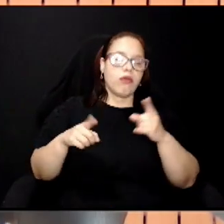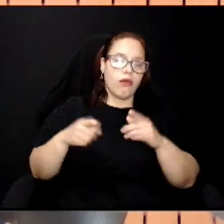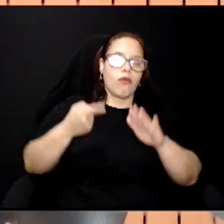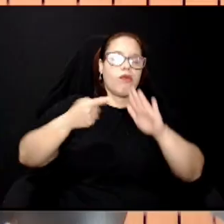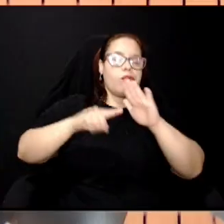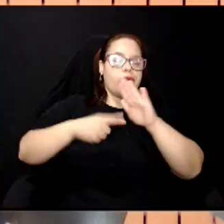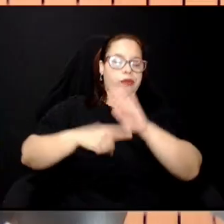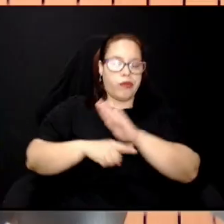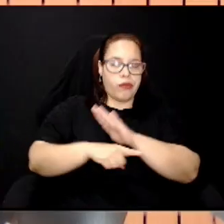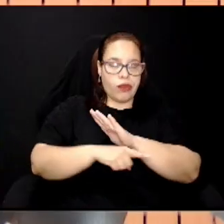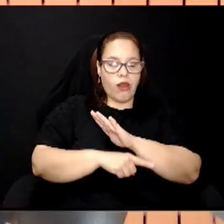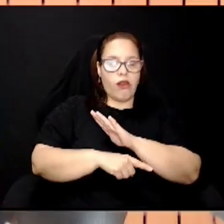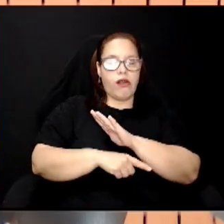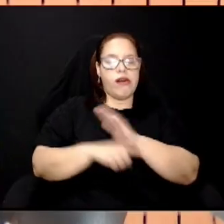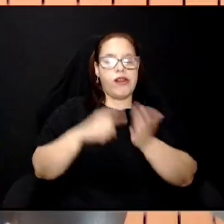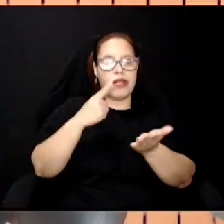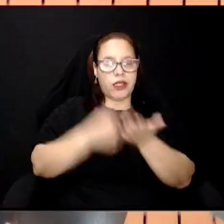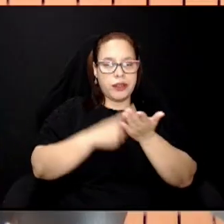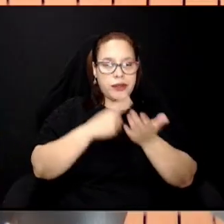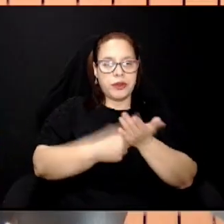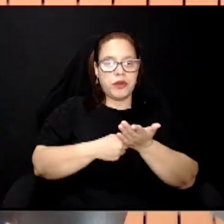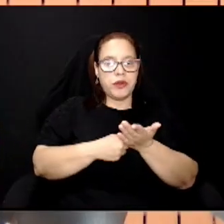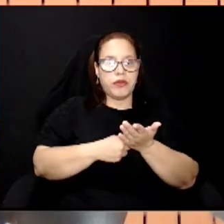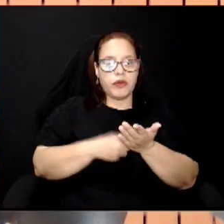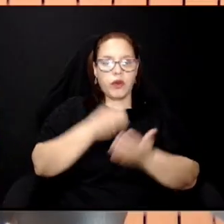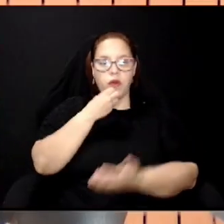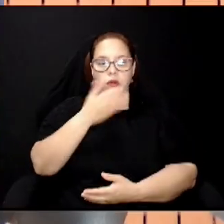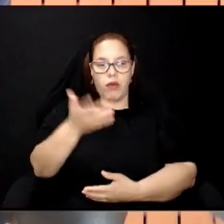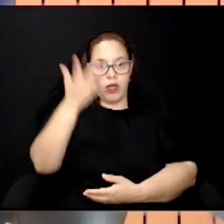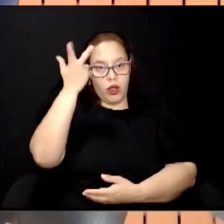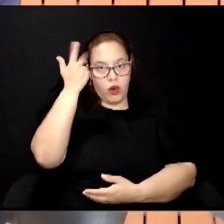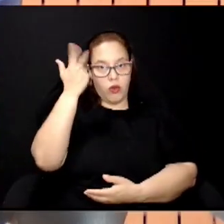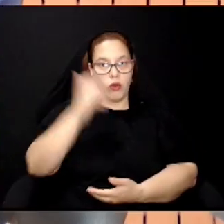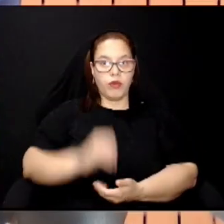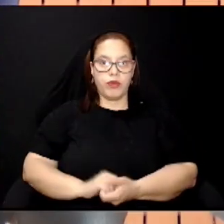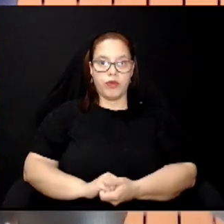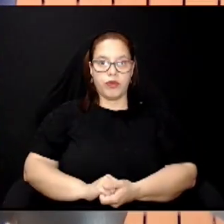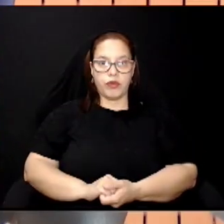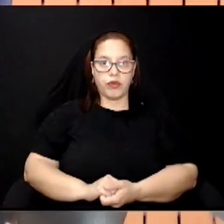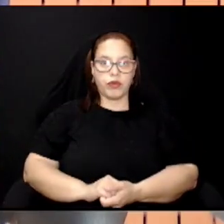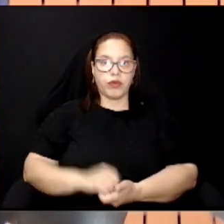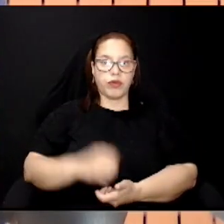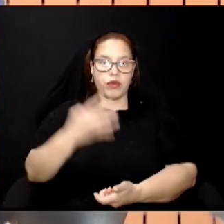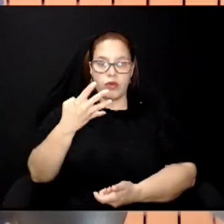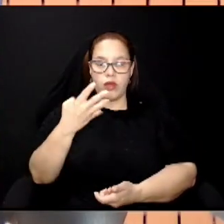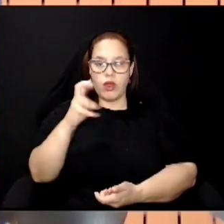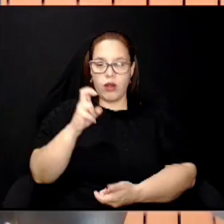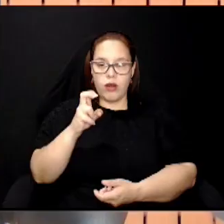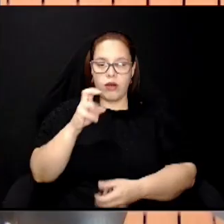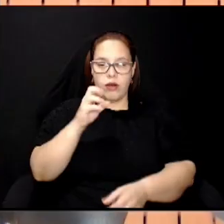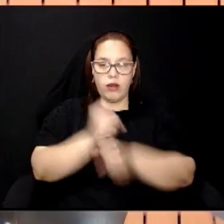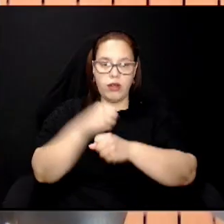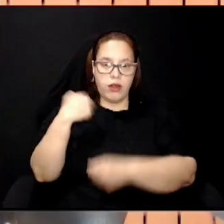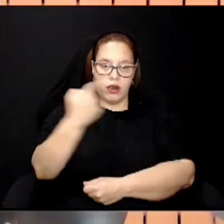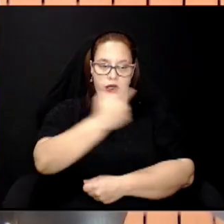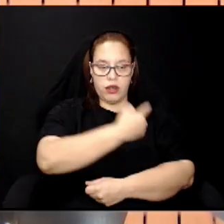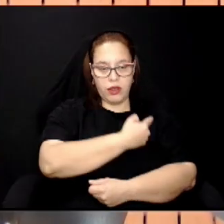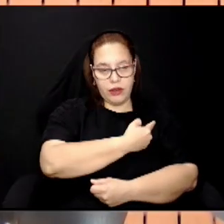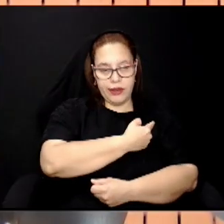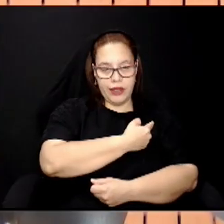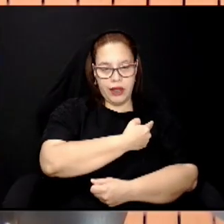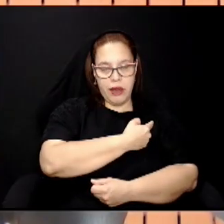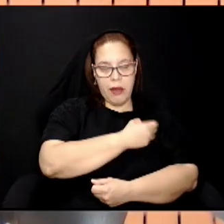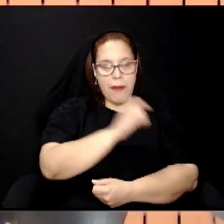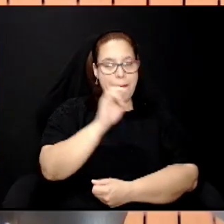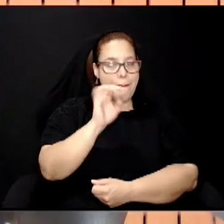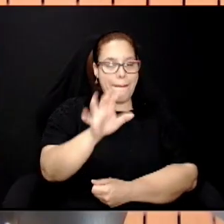do compromisso com o bem comum. Em seus 45 anos entre nós, ele não apenas